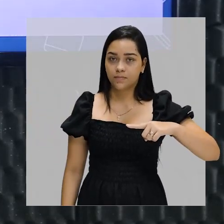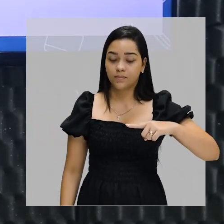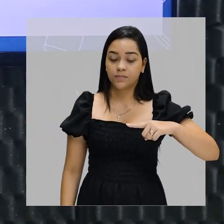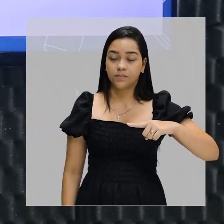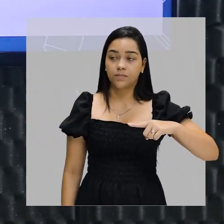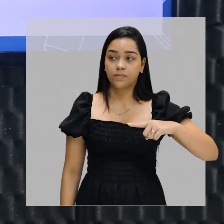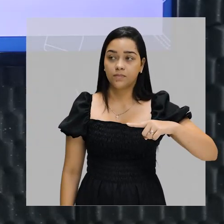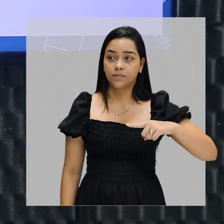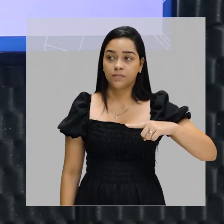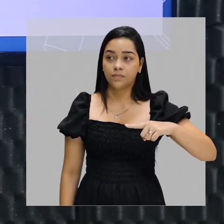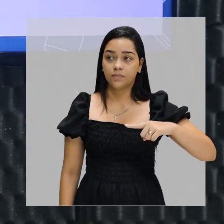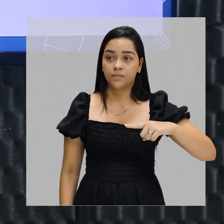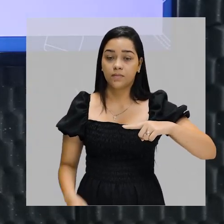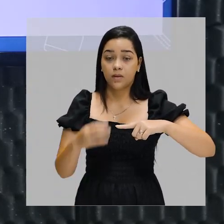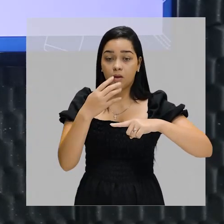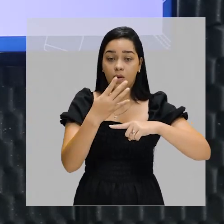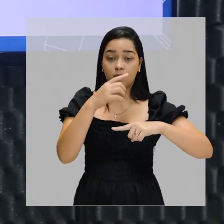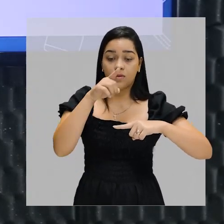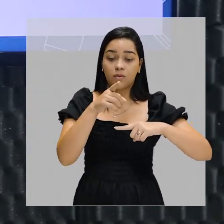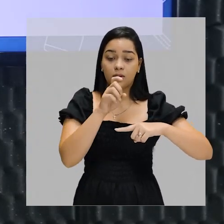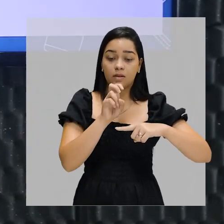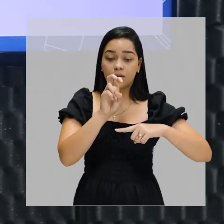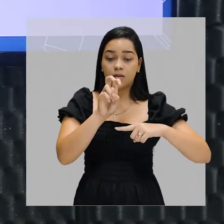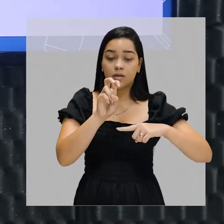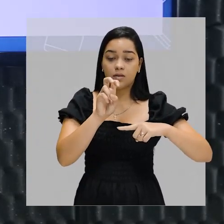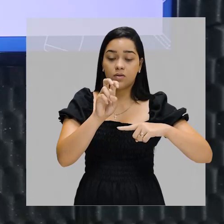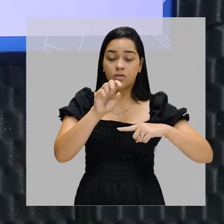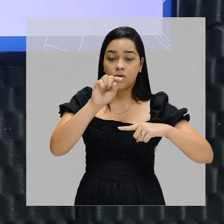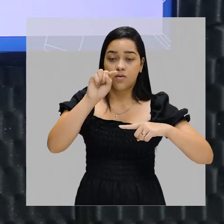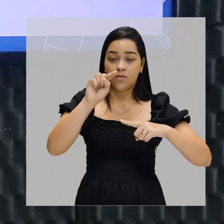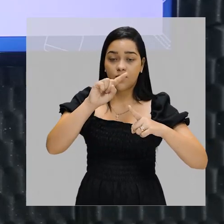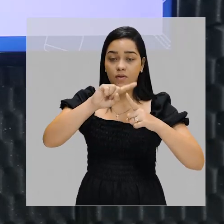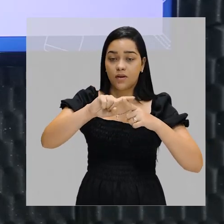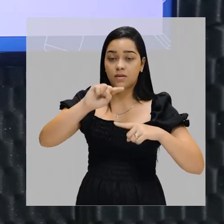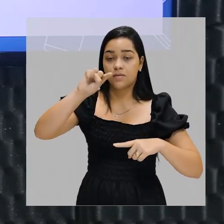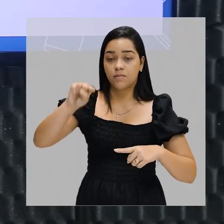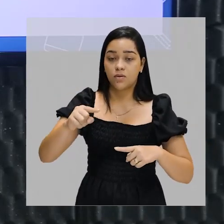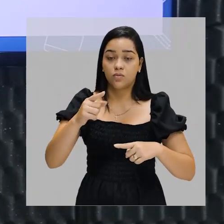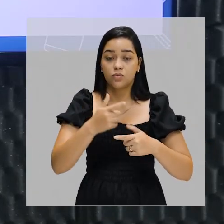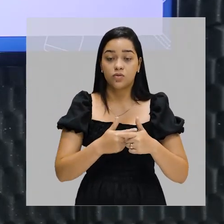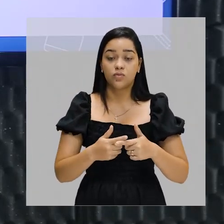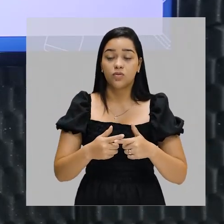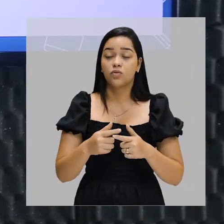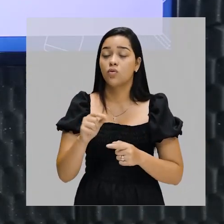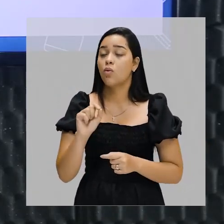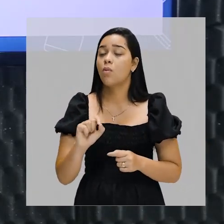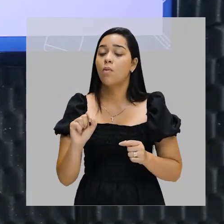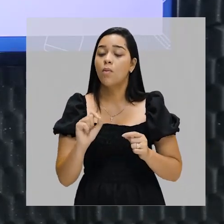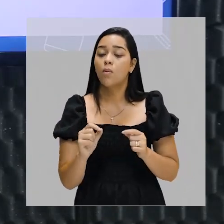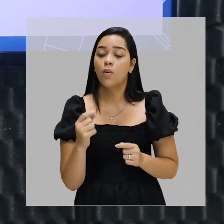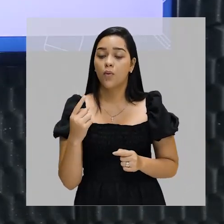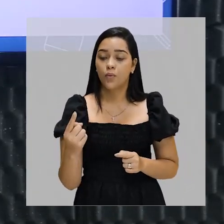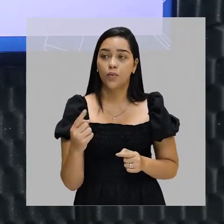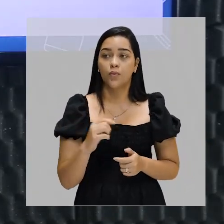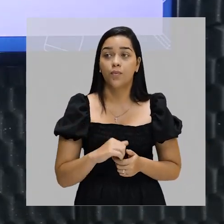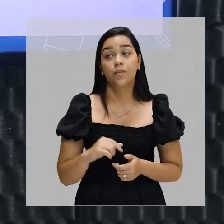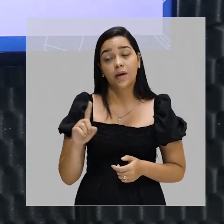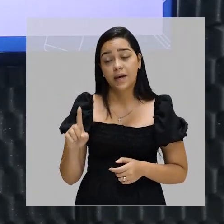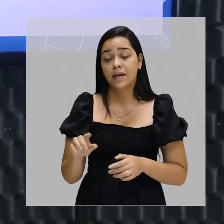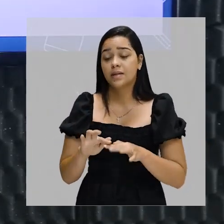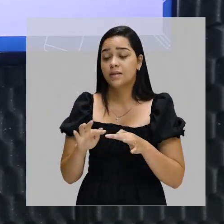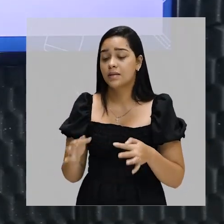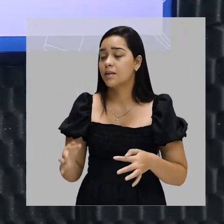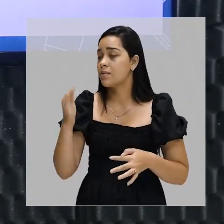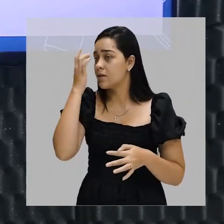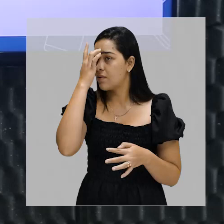Então, vai ser, olha só, 4,5 vezes 1000 dividido por 1. Ok? Muito simples,